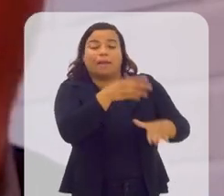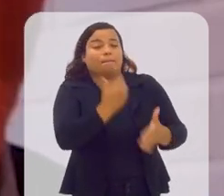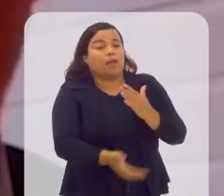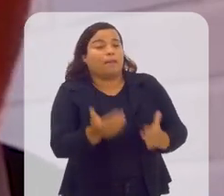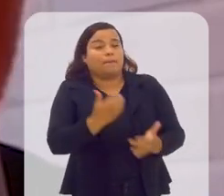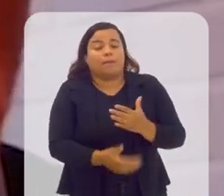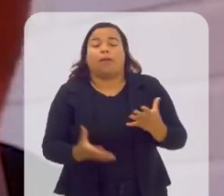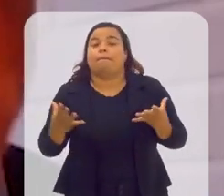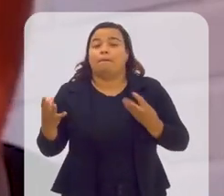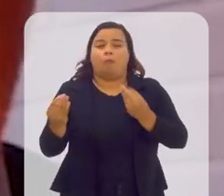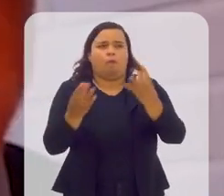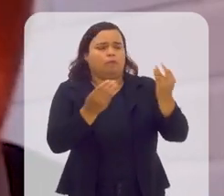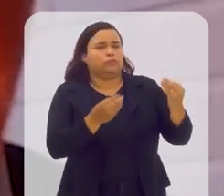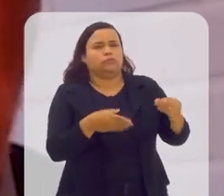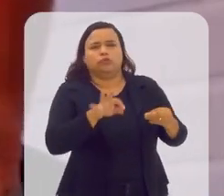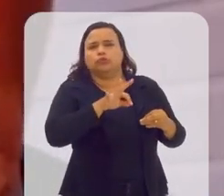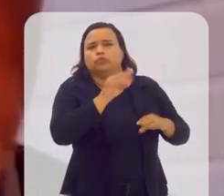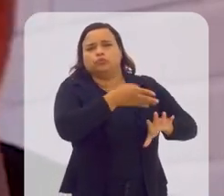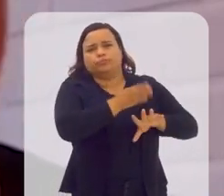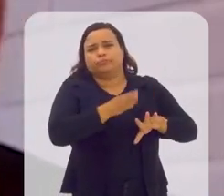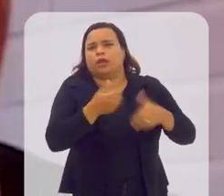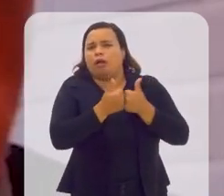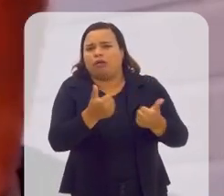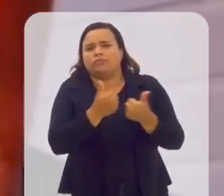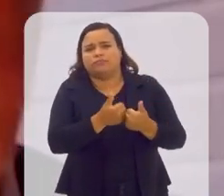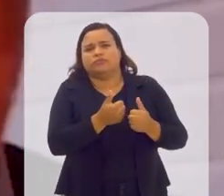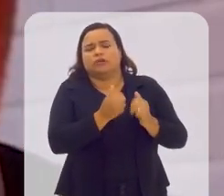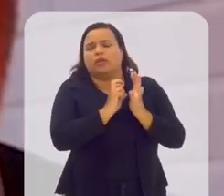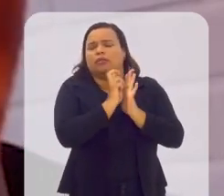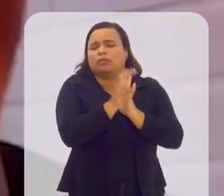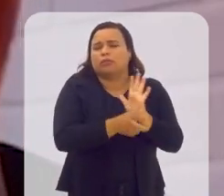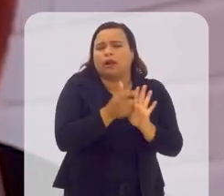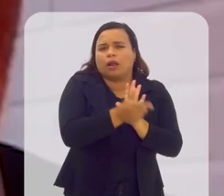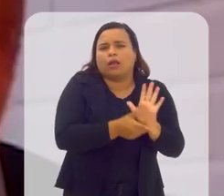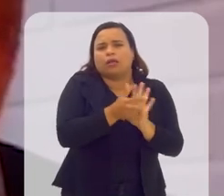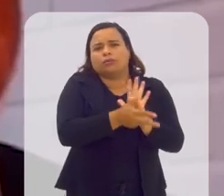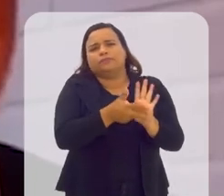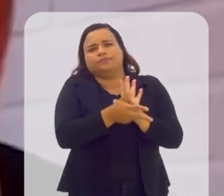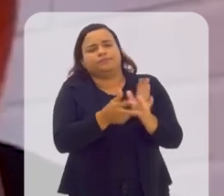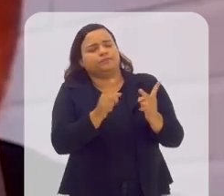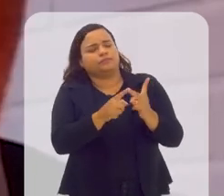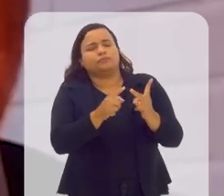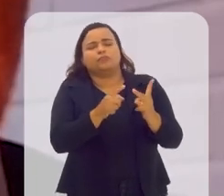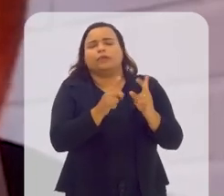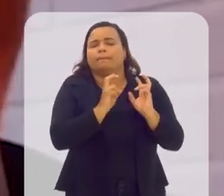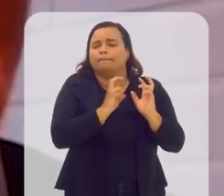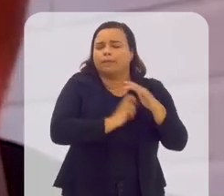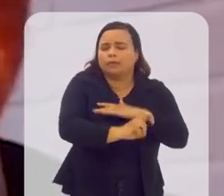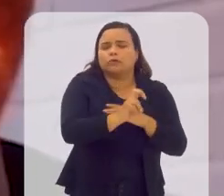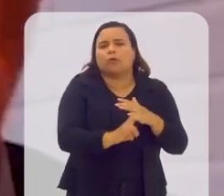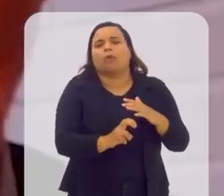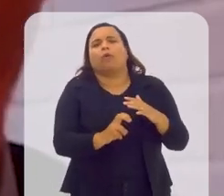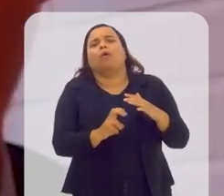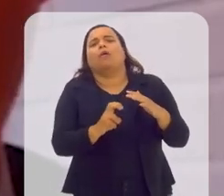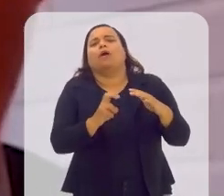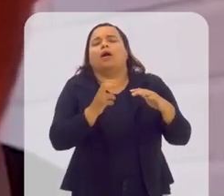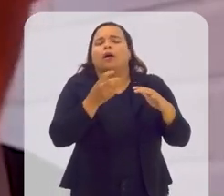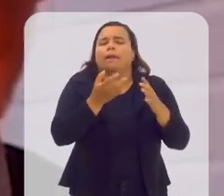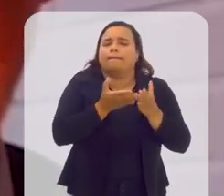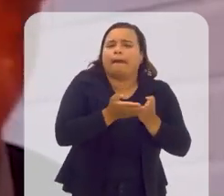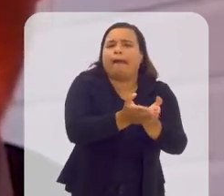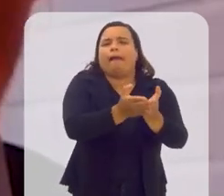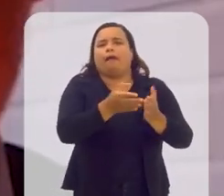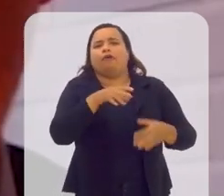uma perda muito grande para todos os modais: ônibus, trem, metrô, barcas, VLT, todo mundo sofreu